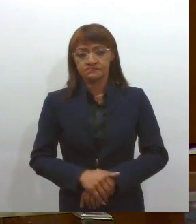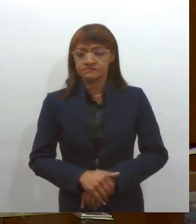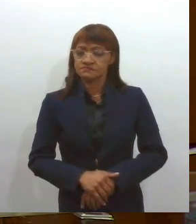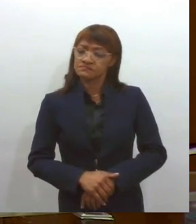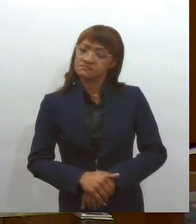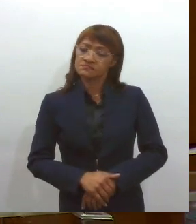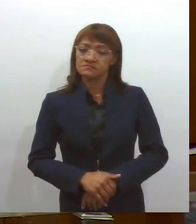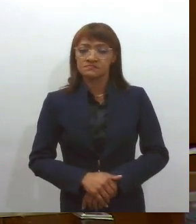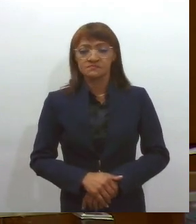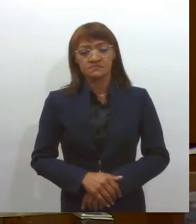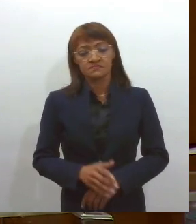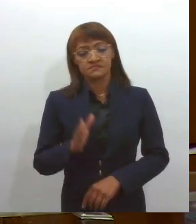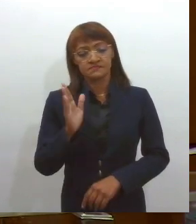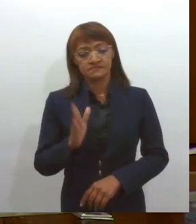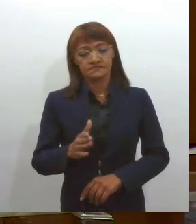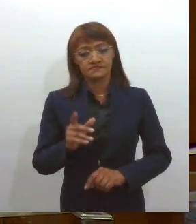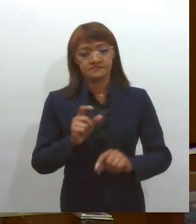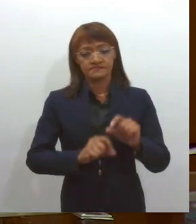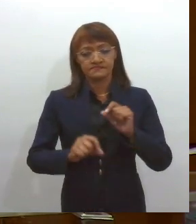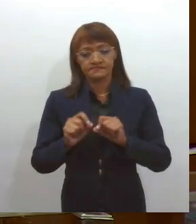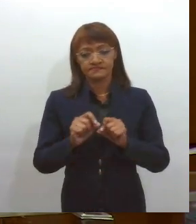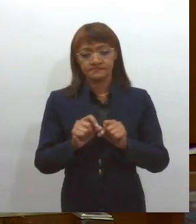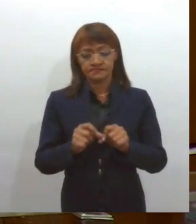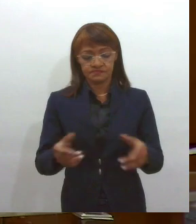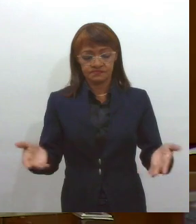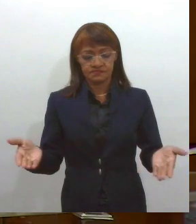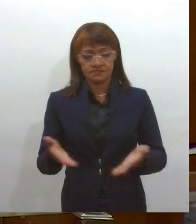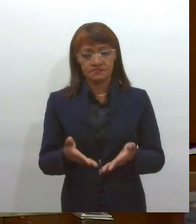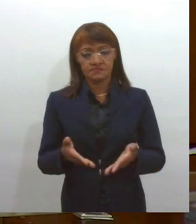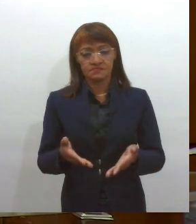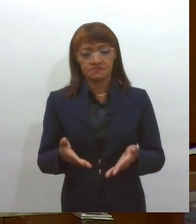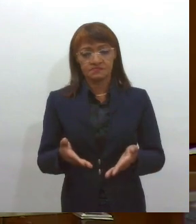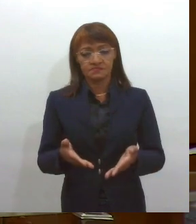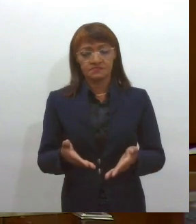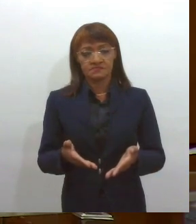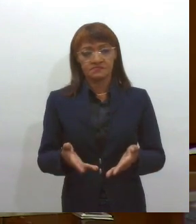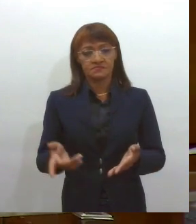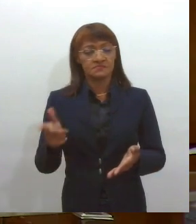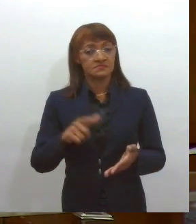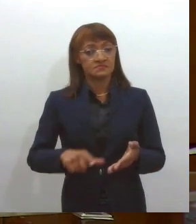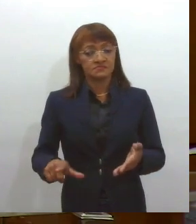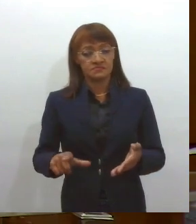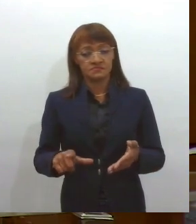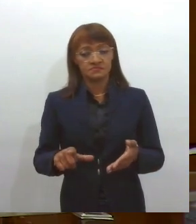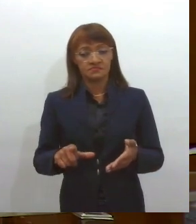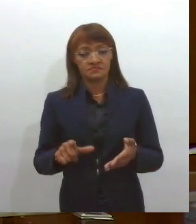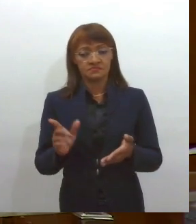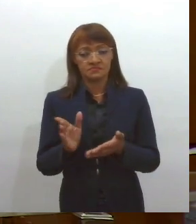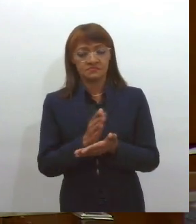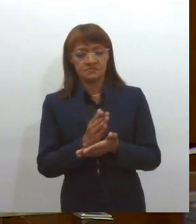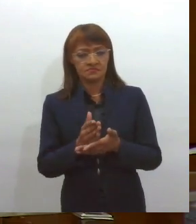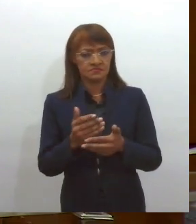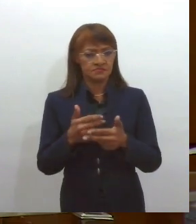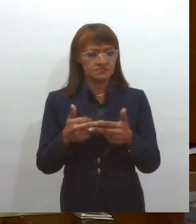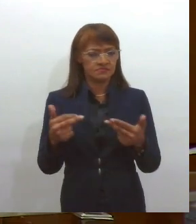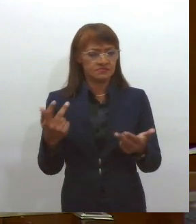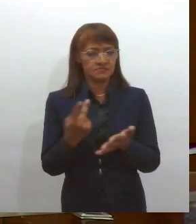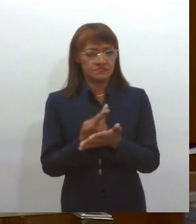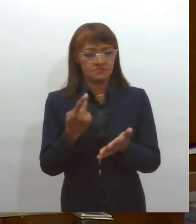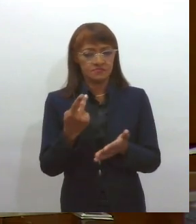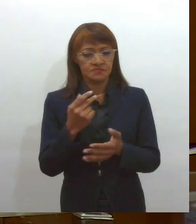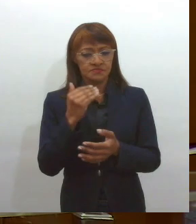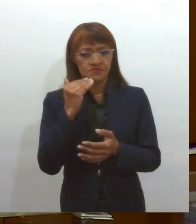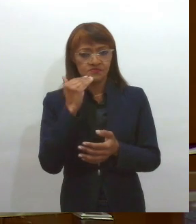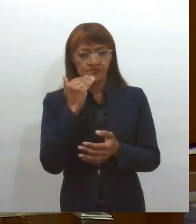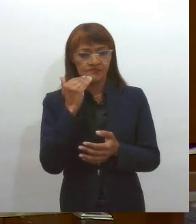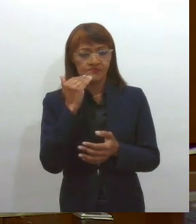foi agora mais recente começou a intensificar com algumas ondulações com algum alguns rachamento né sabemos que tem